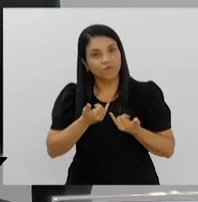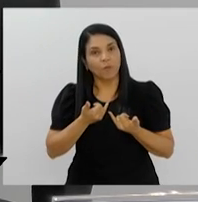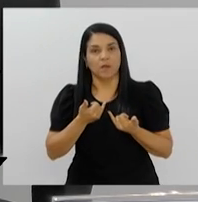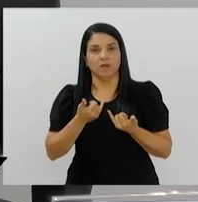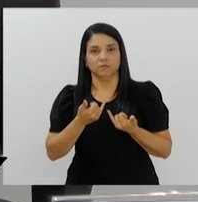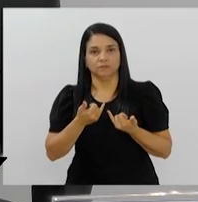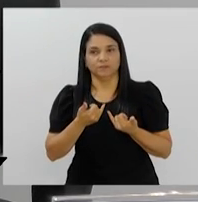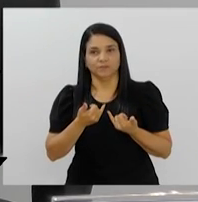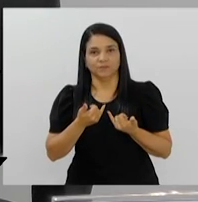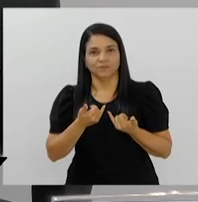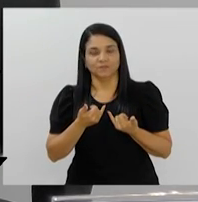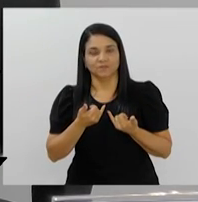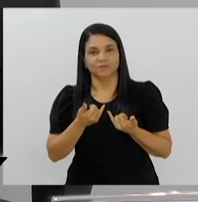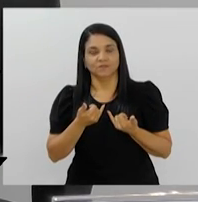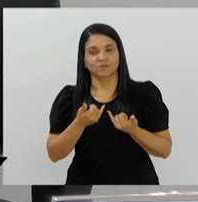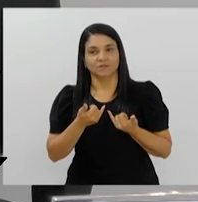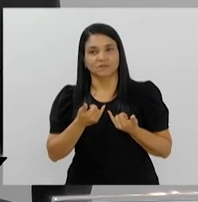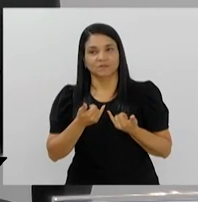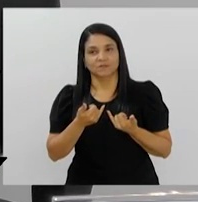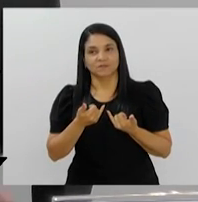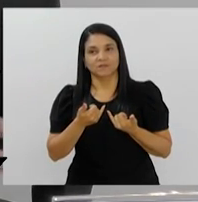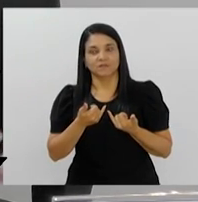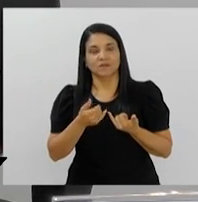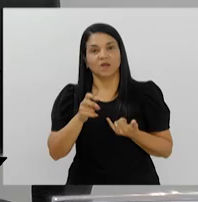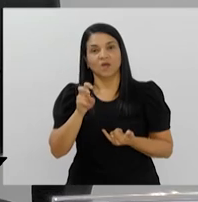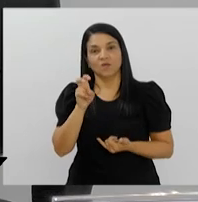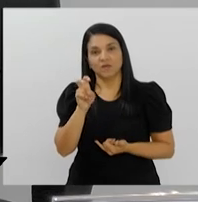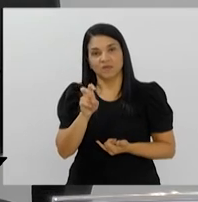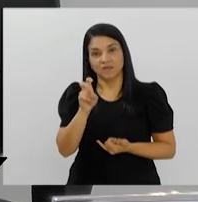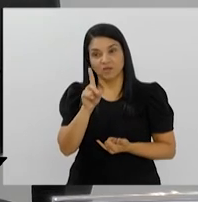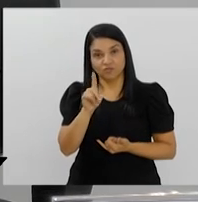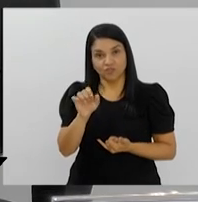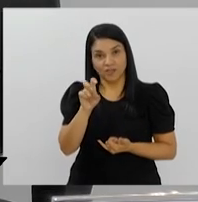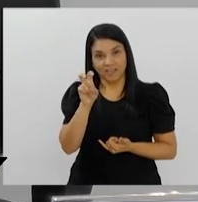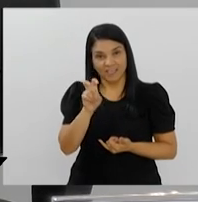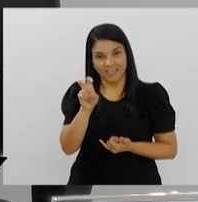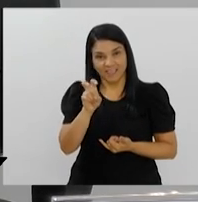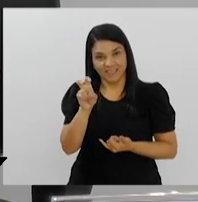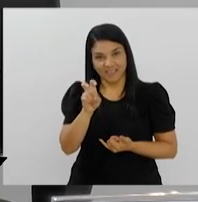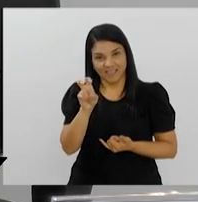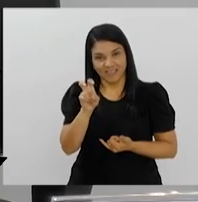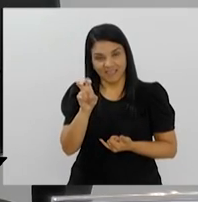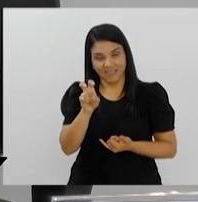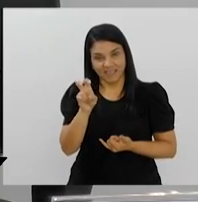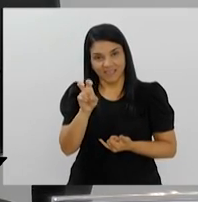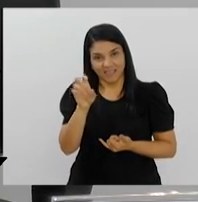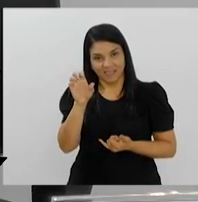notificado até o quo dia de inadimplência